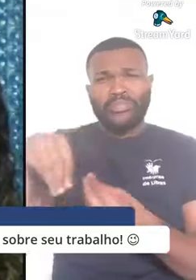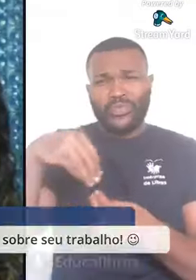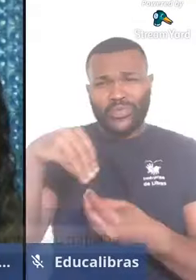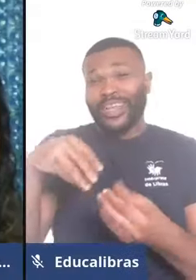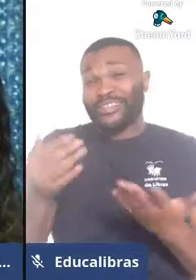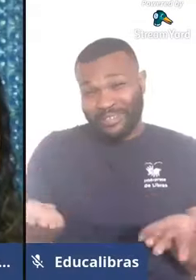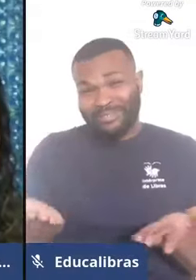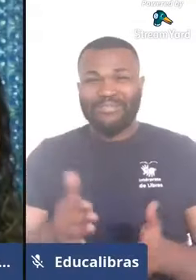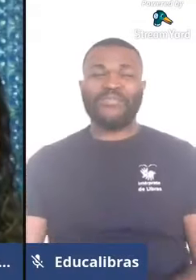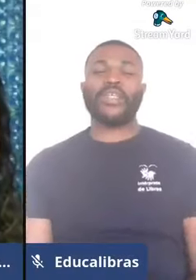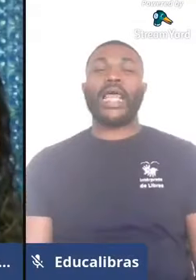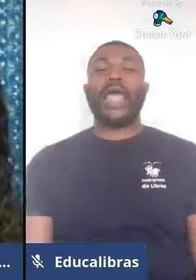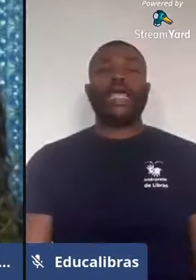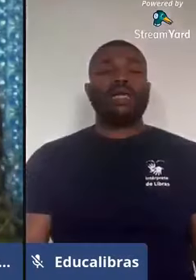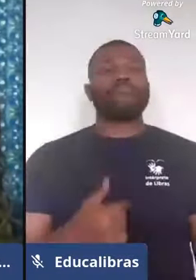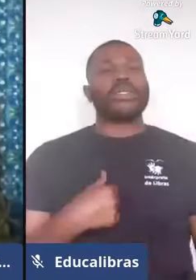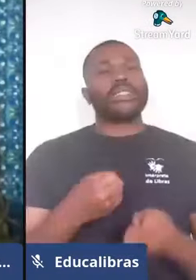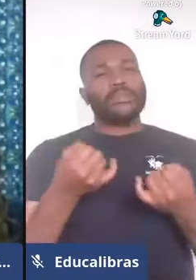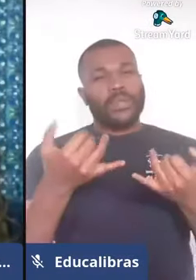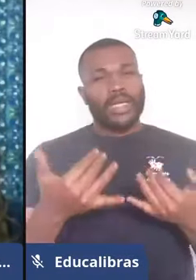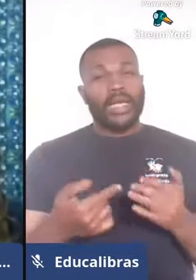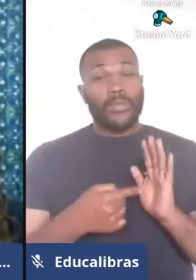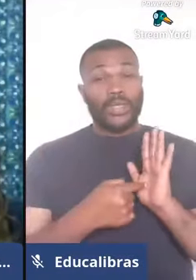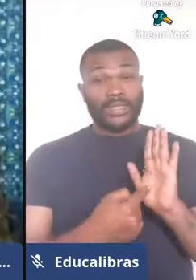Então, antes de mais nada, eu quero apresentar a Aline